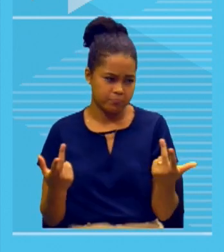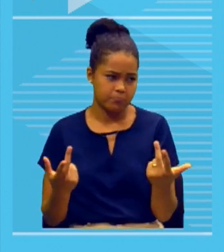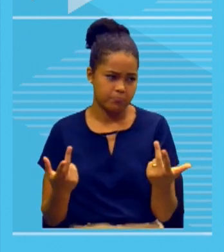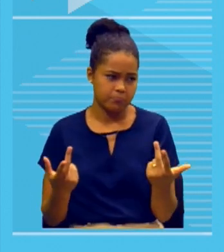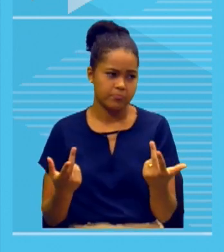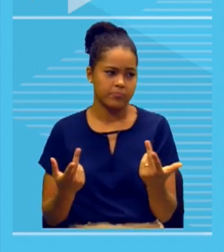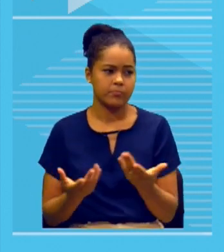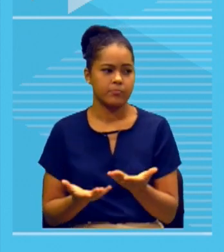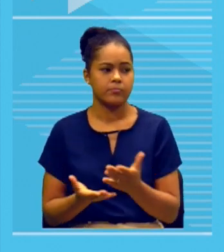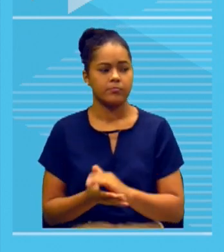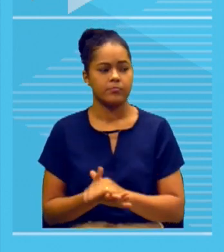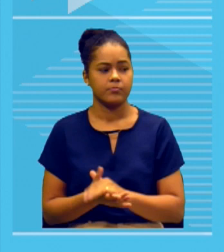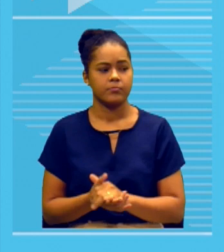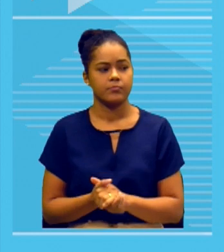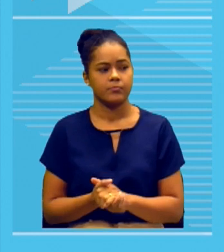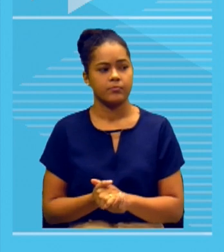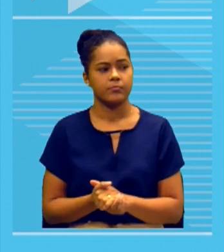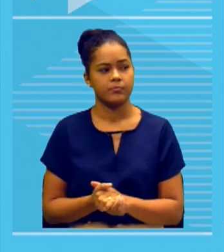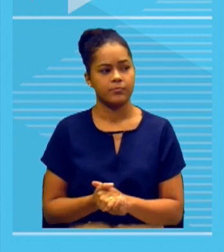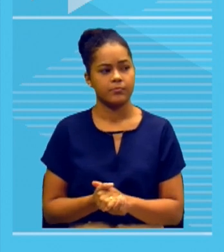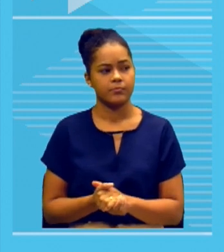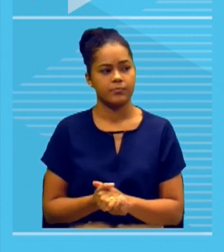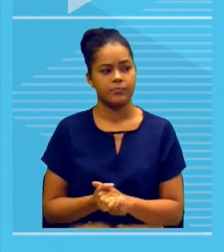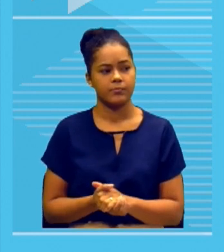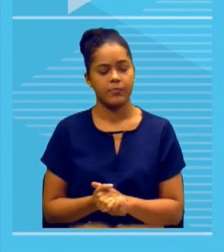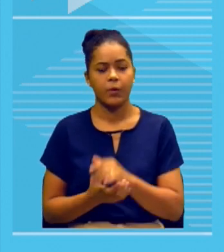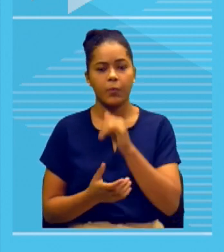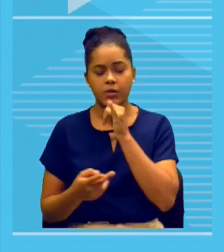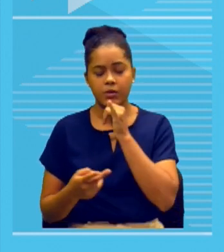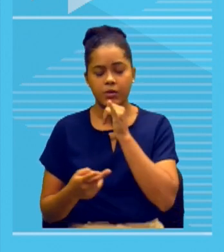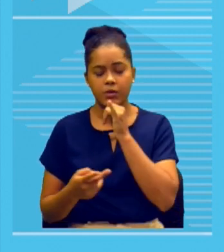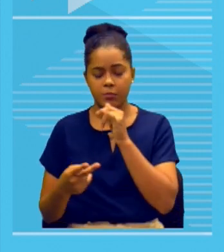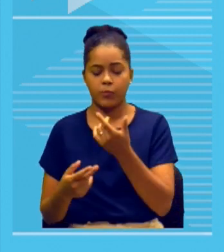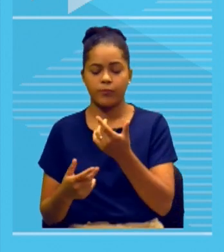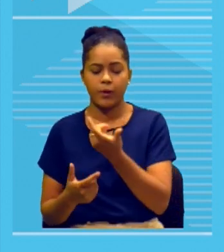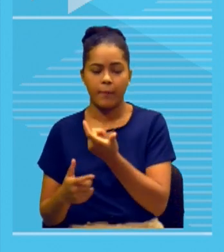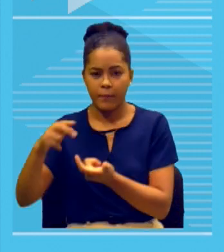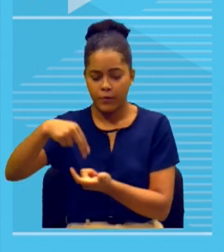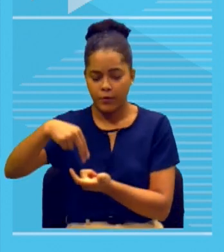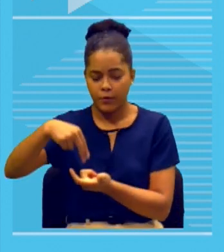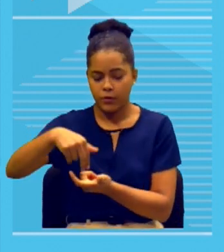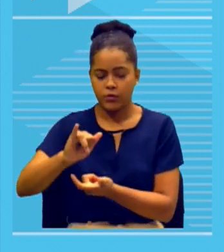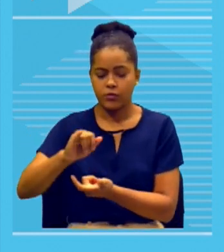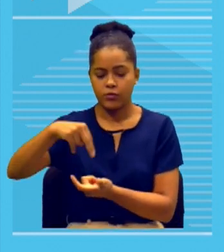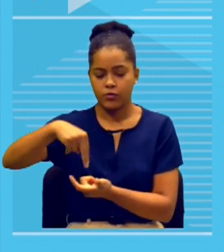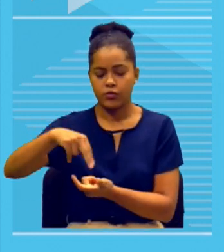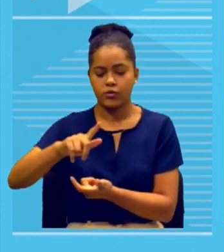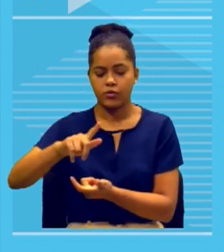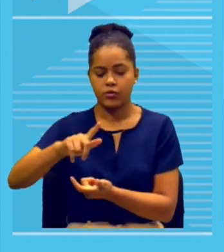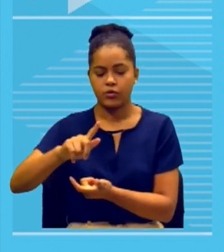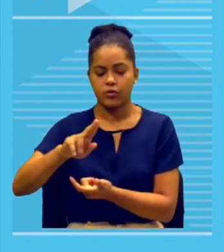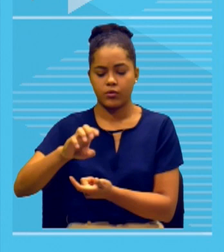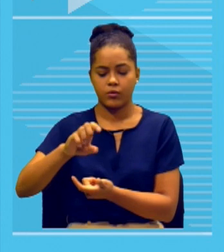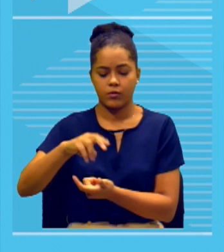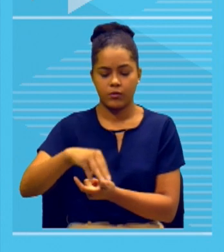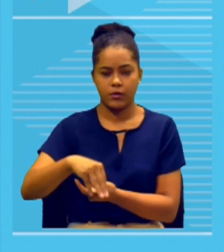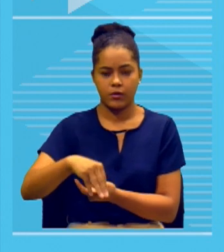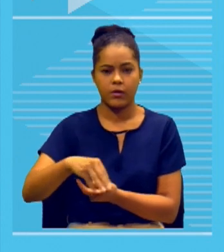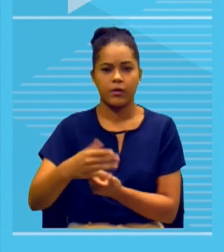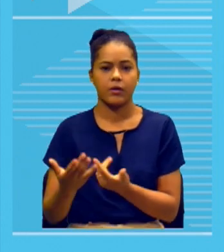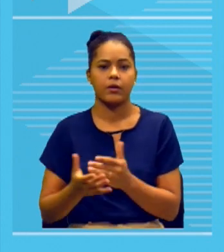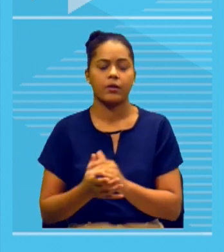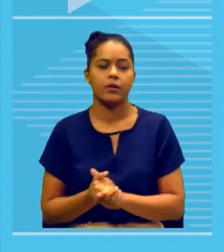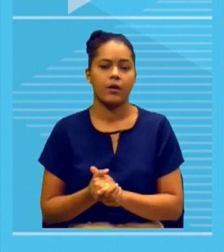também serão fatores de próclise ninguém né algum algumas